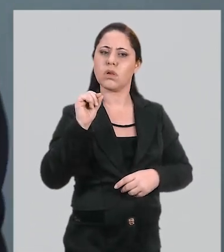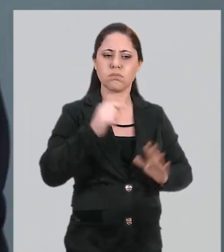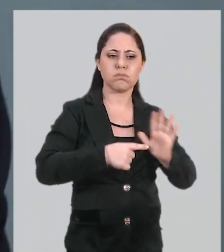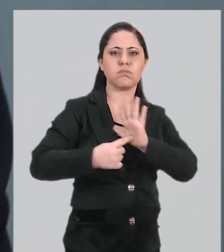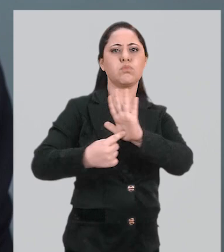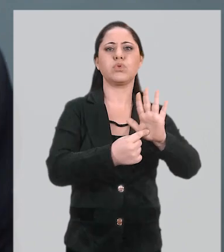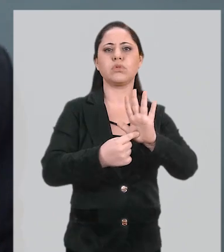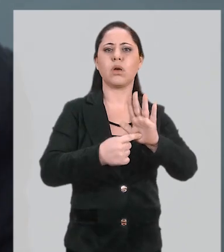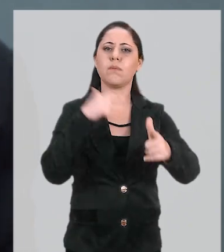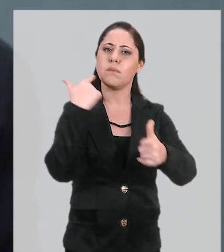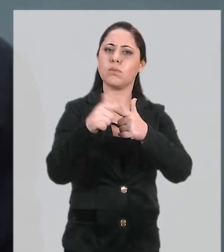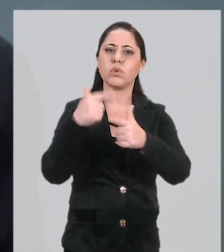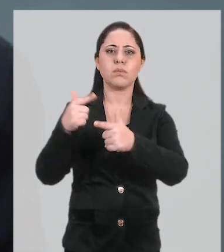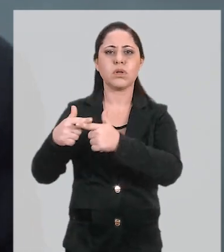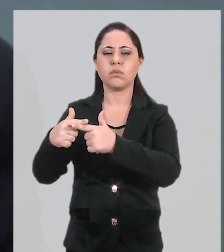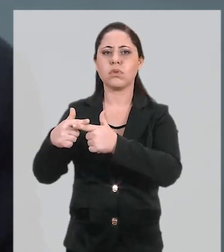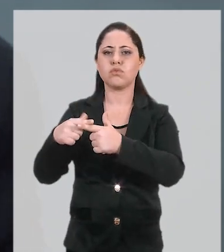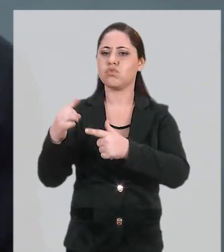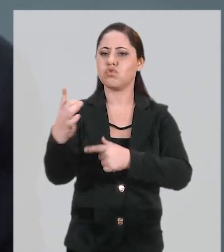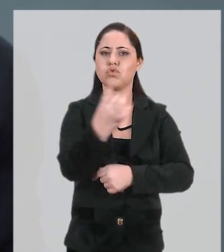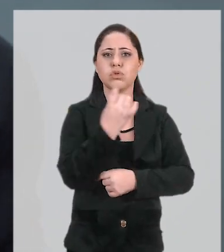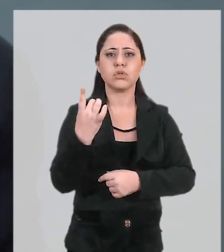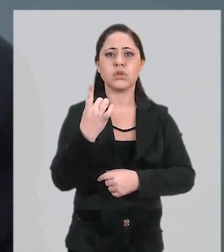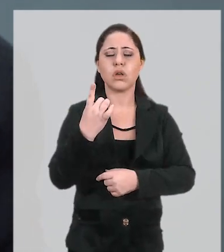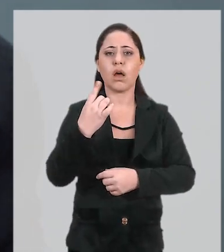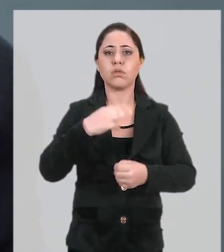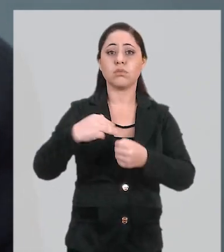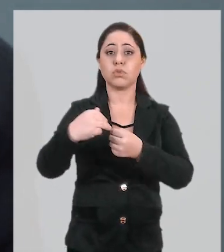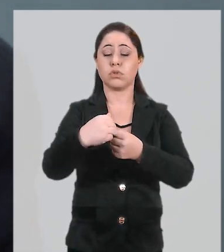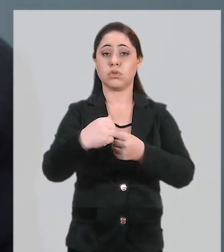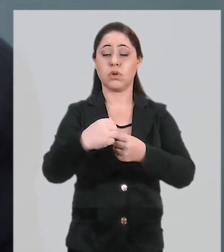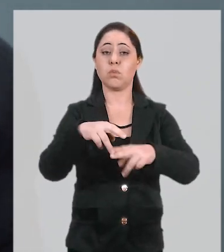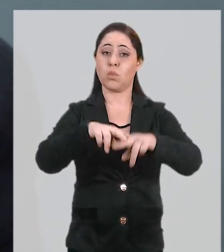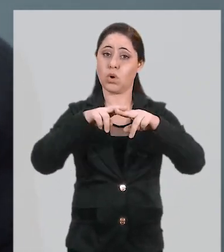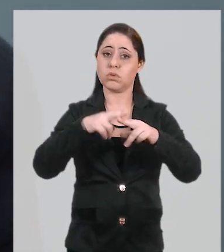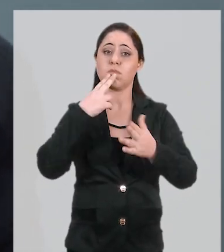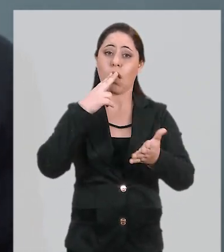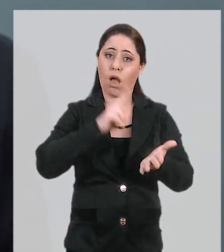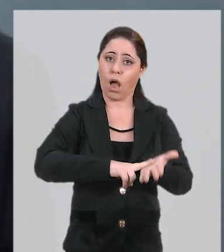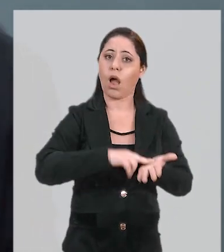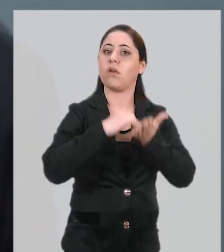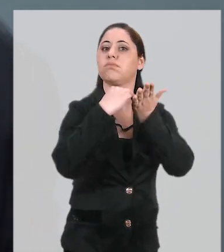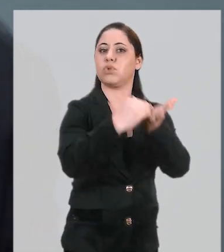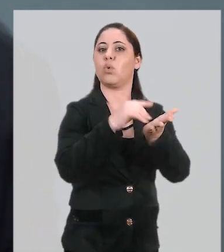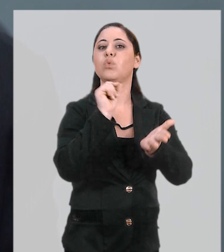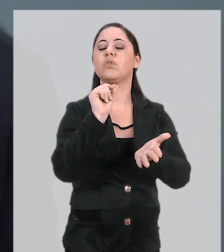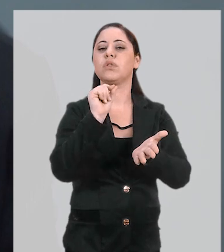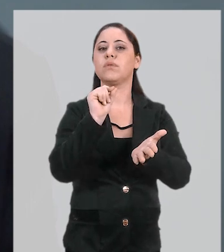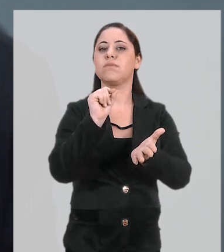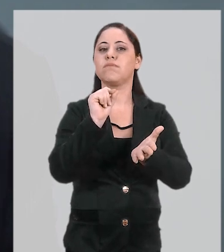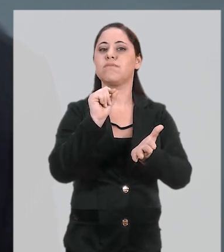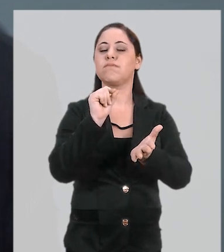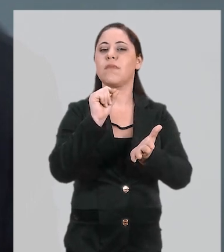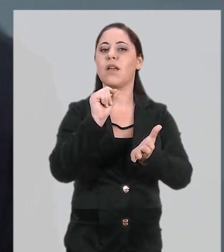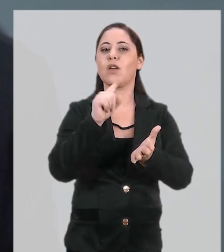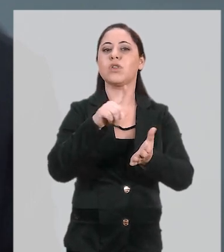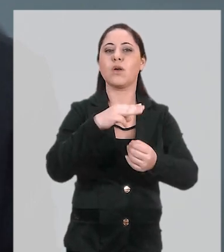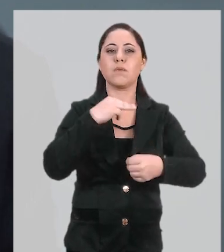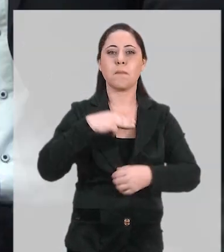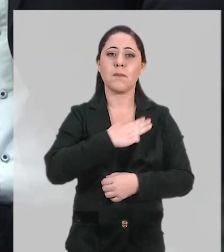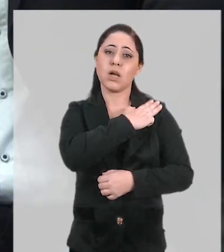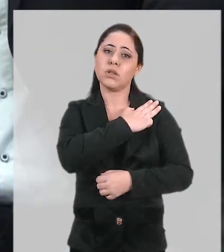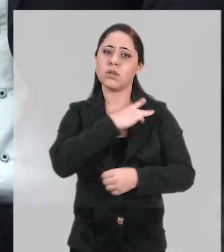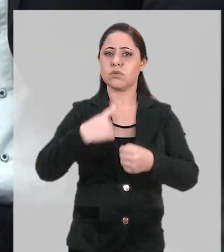colocar as problemáticas do seu município, e aí então nós tiramos a carta de Campo Grande, que foi direcionada ao ministro